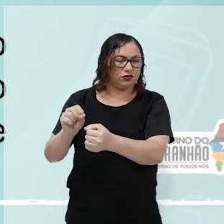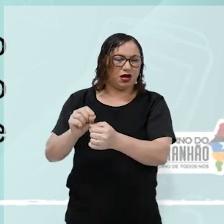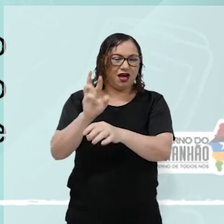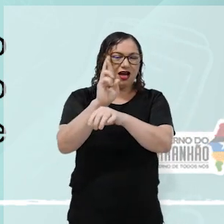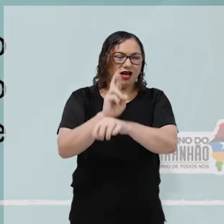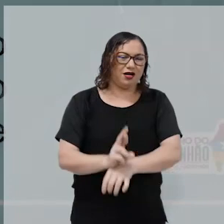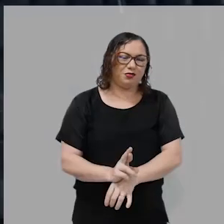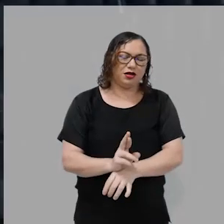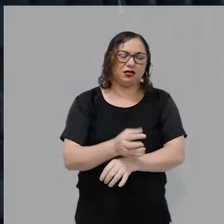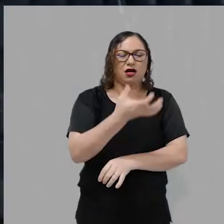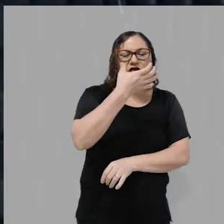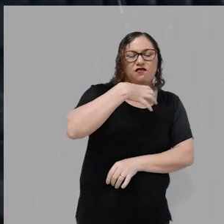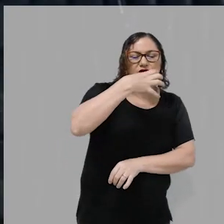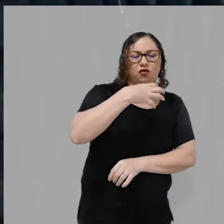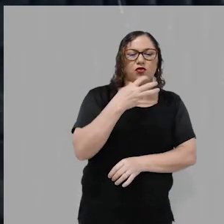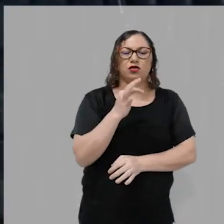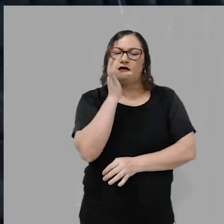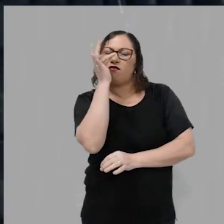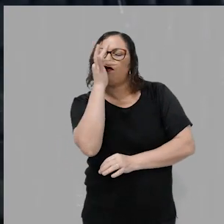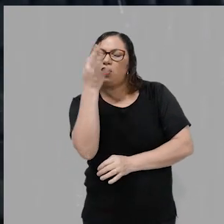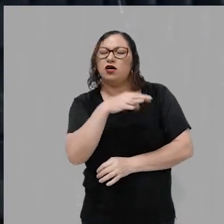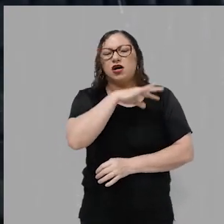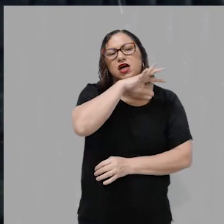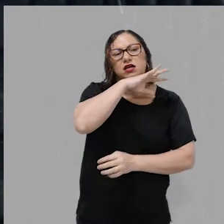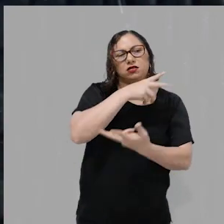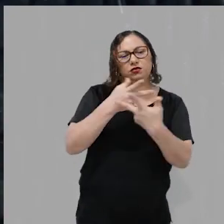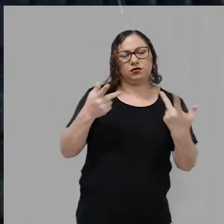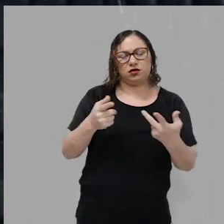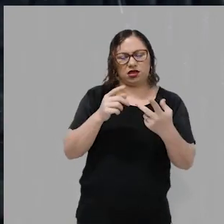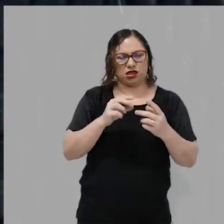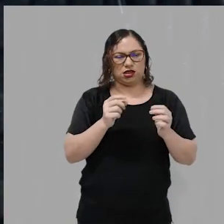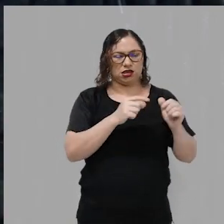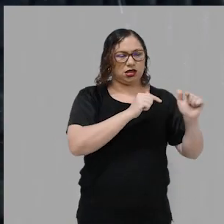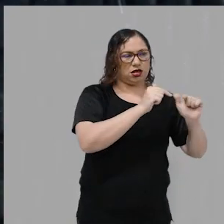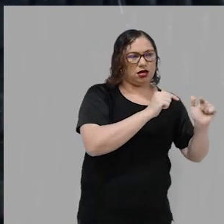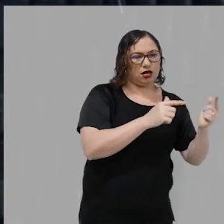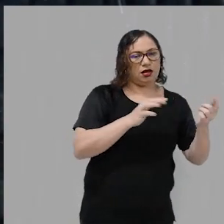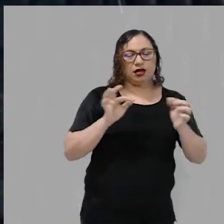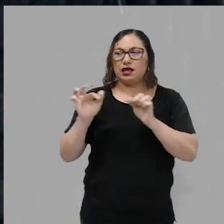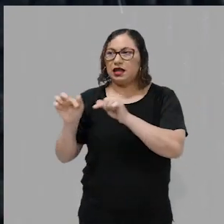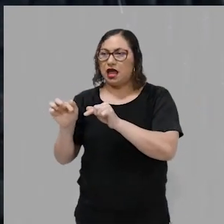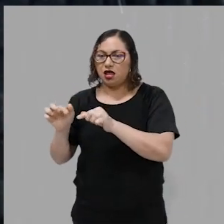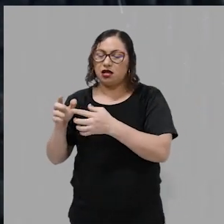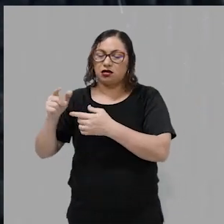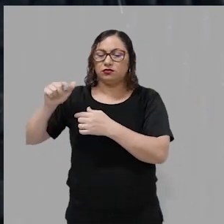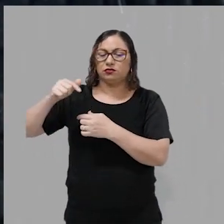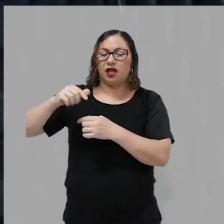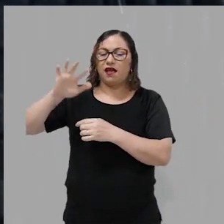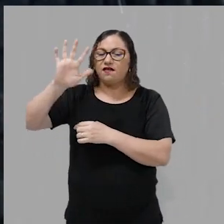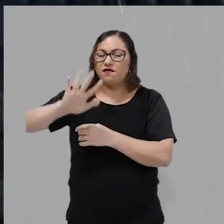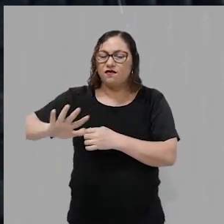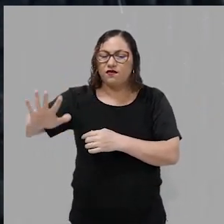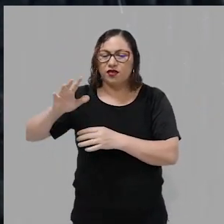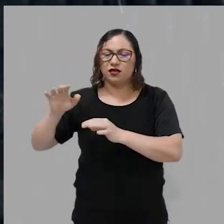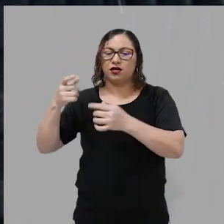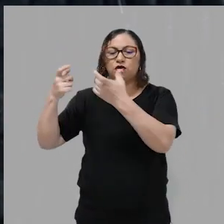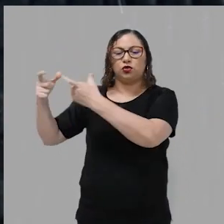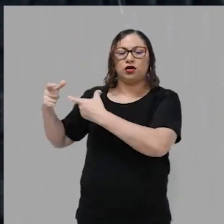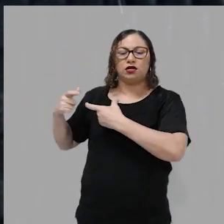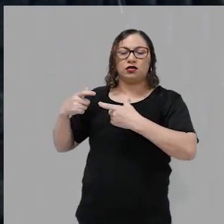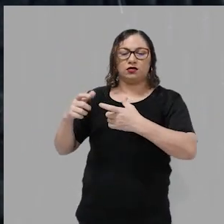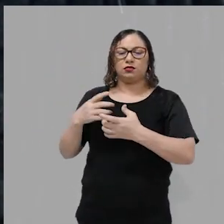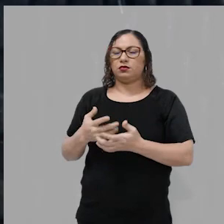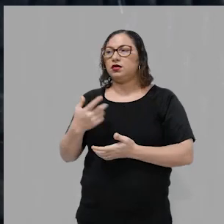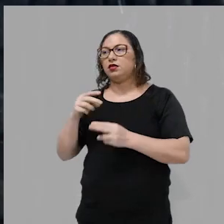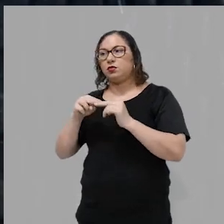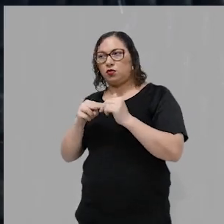frutas, flores, animais. Ele trabalha com essa coisa do exótico e o outro trabalha com a representação física do espaço. Ou seja, muita coisa que se